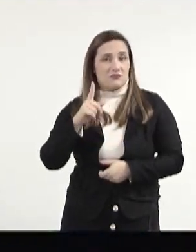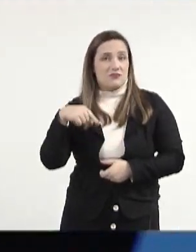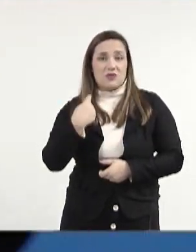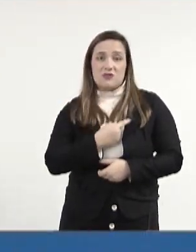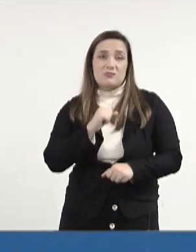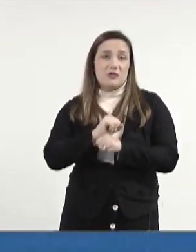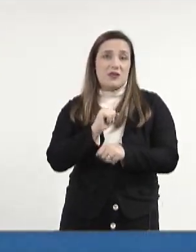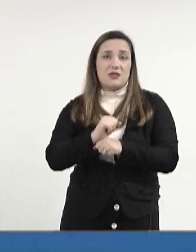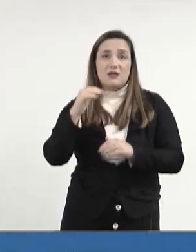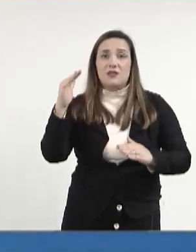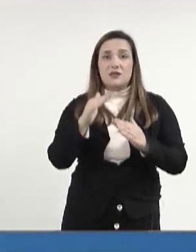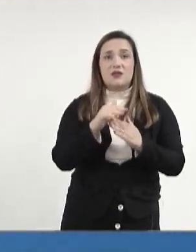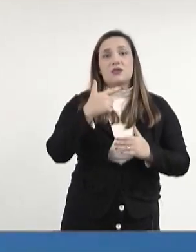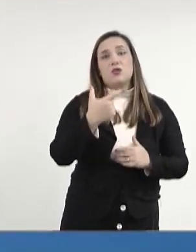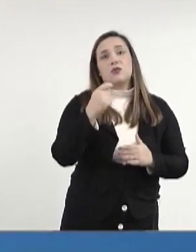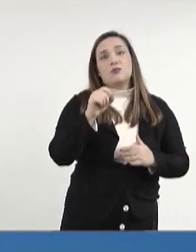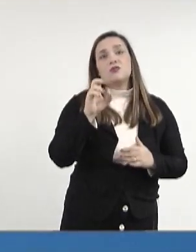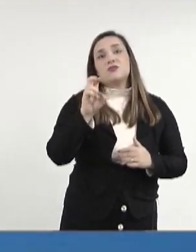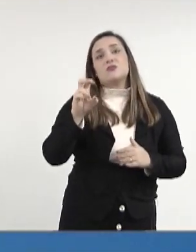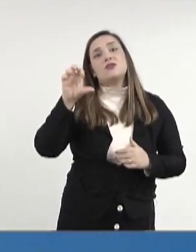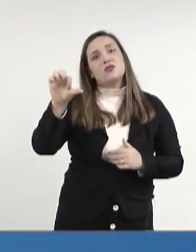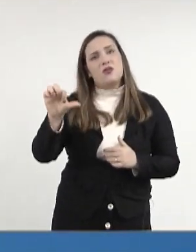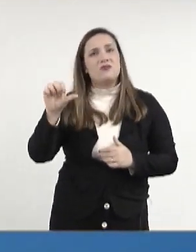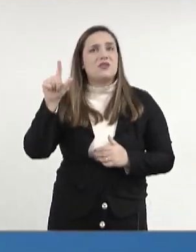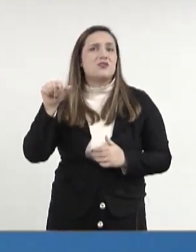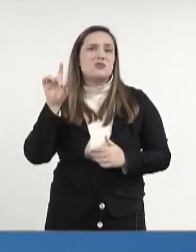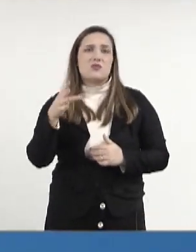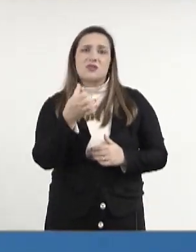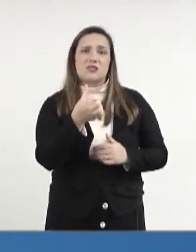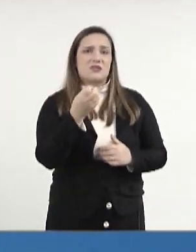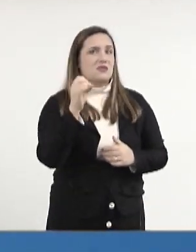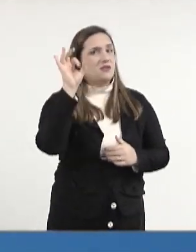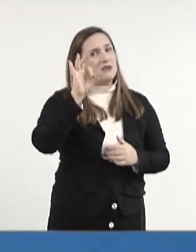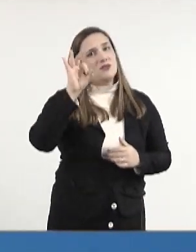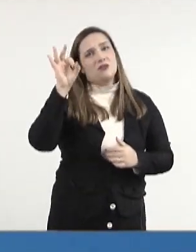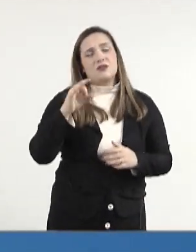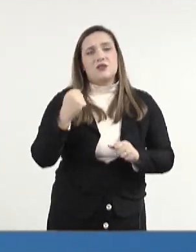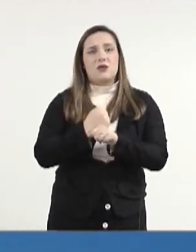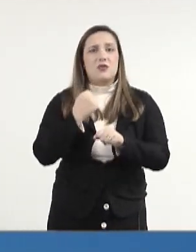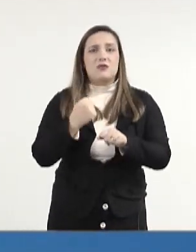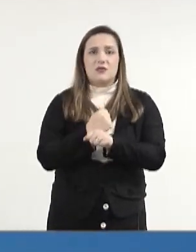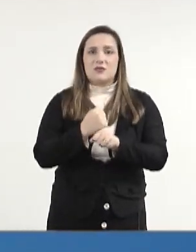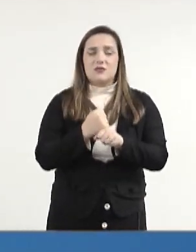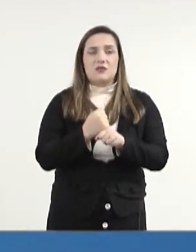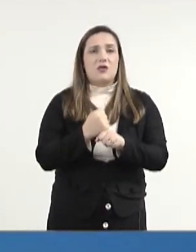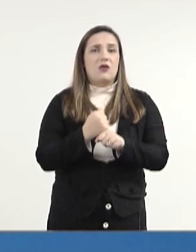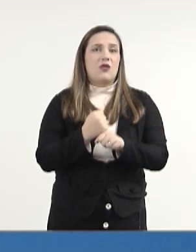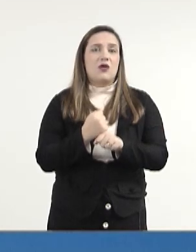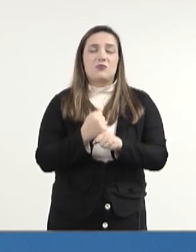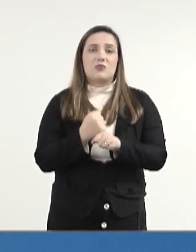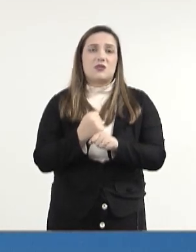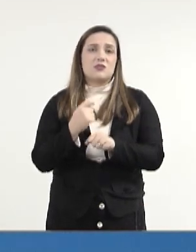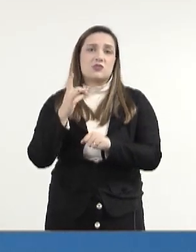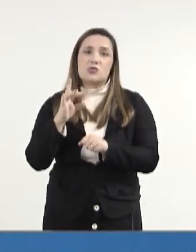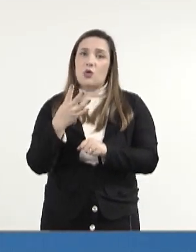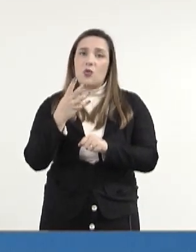até 2059 com 60% da rodovia em pista simples, ou seja,